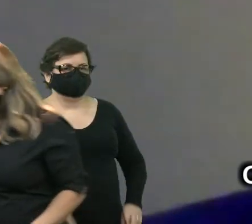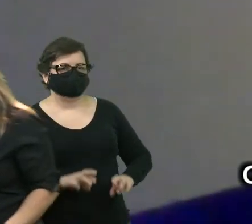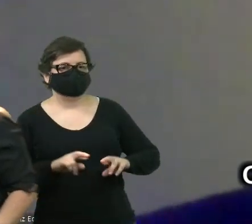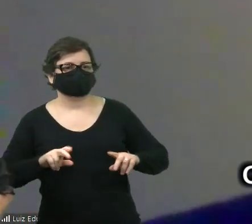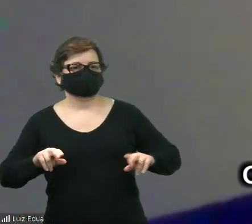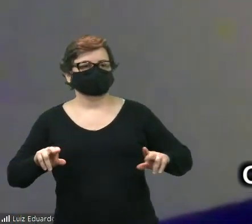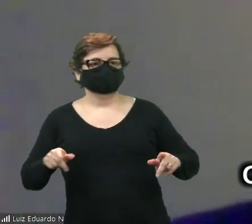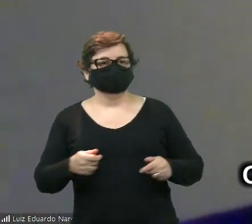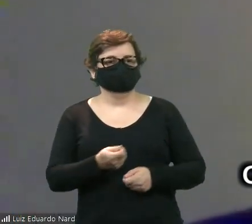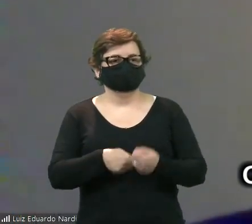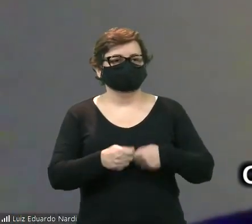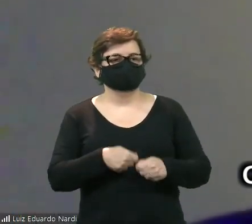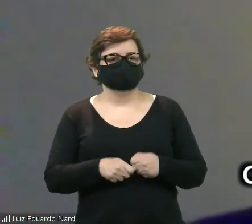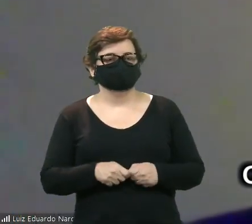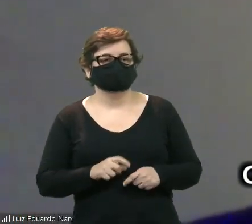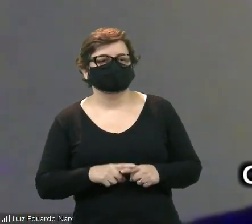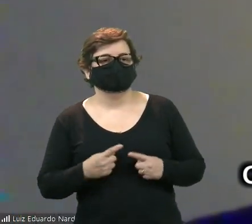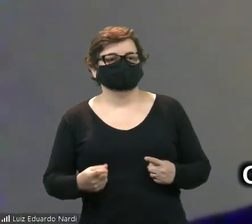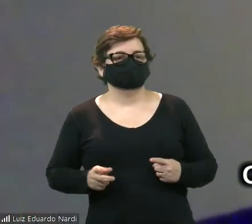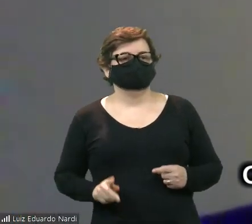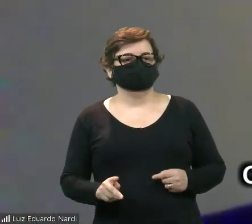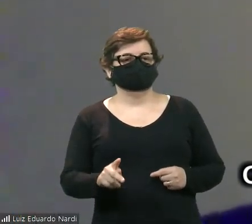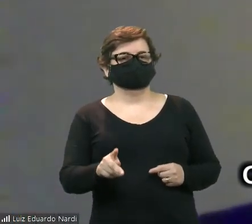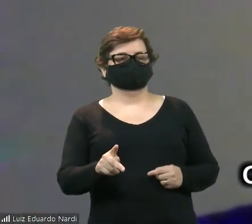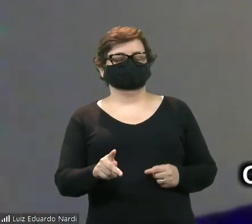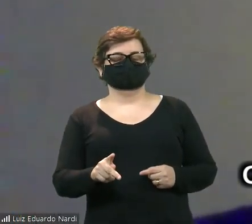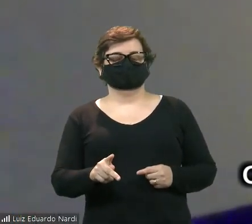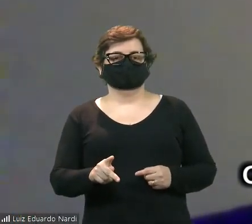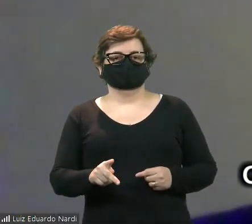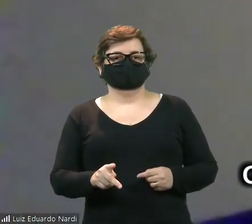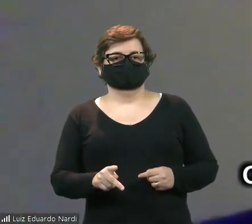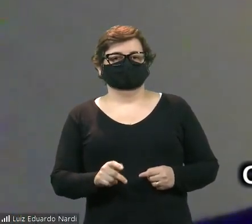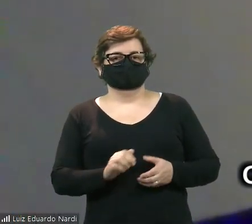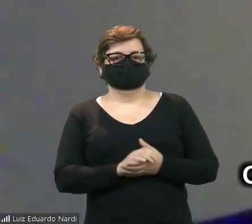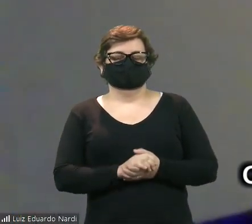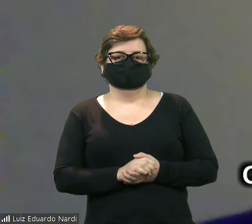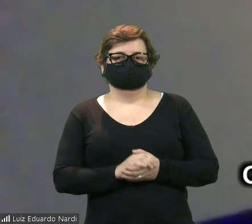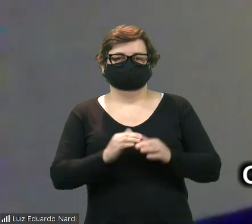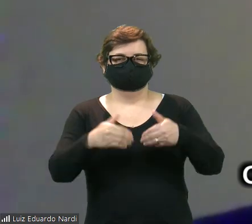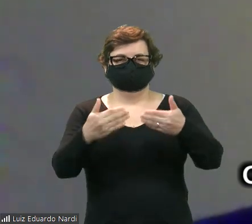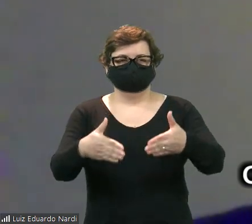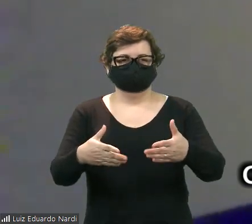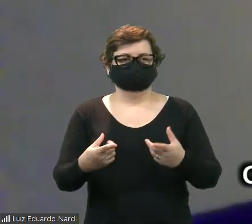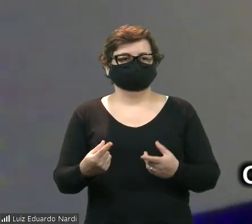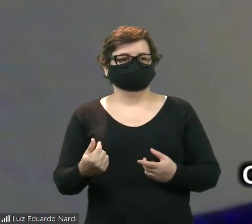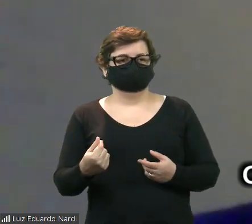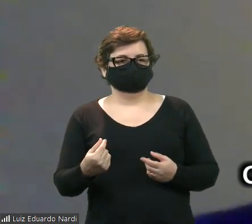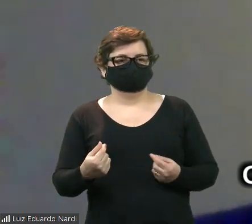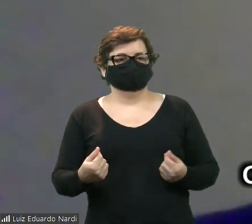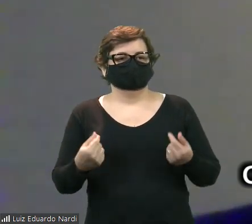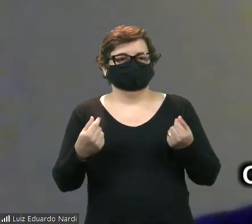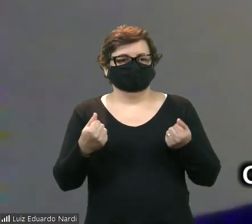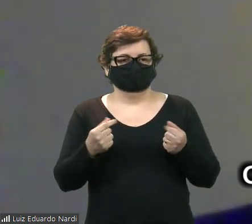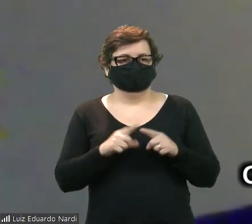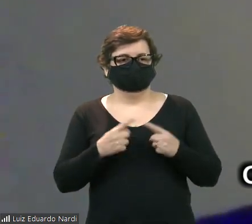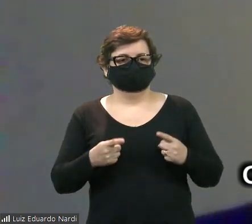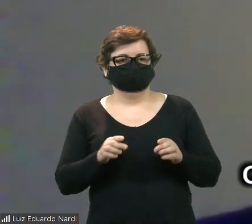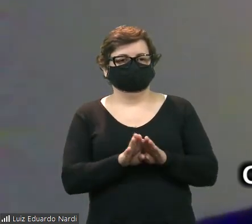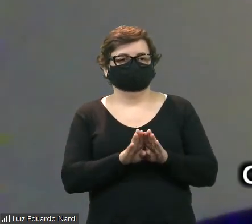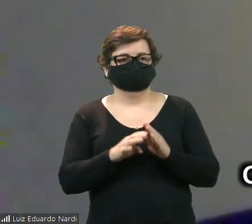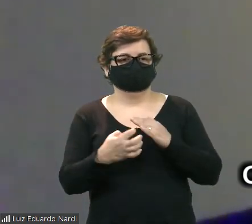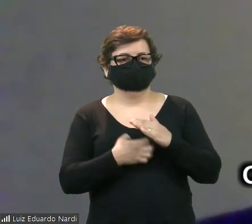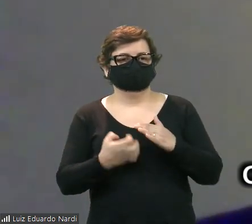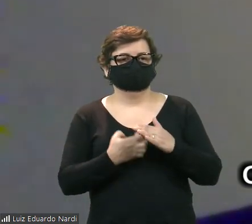mas sempre esbarra, não só no custo, mas como esbarra também na bendita concessionária, que só